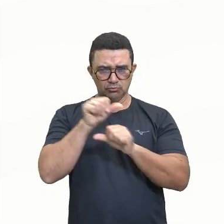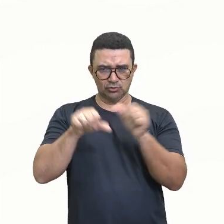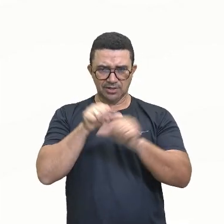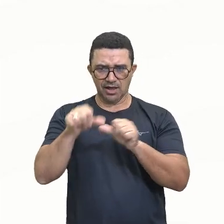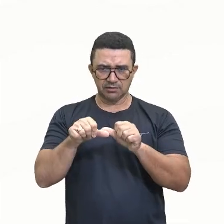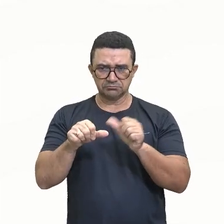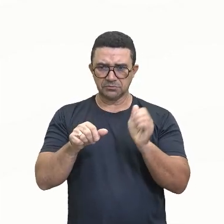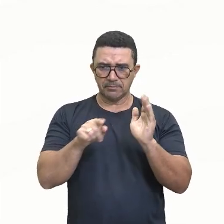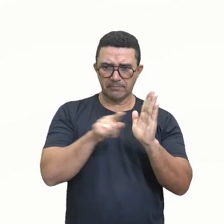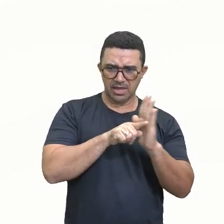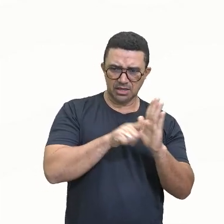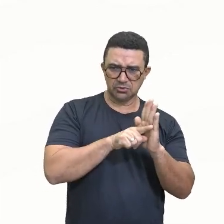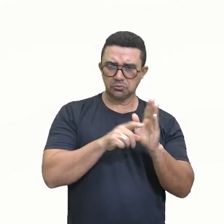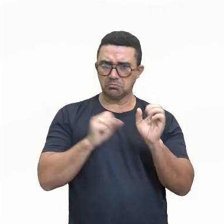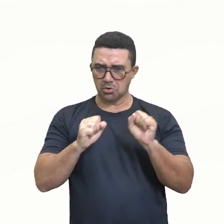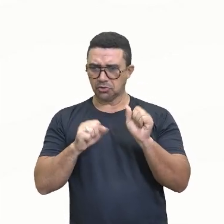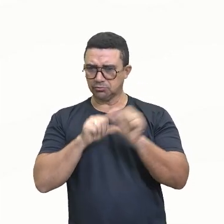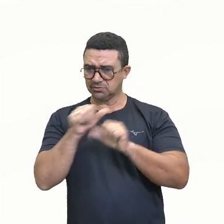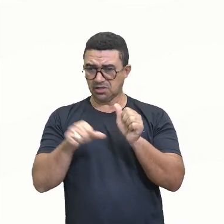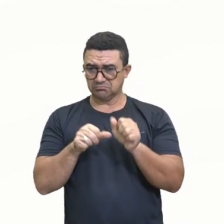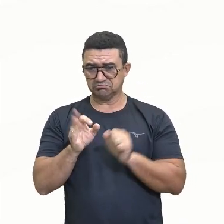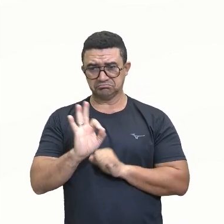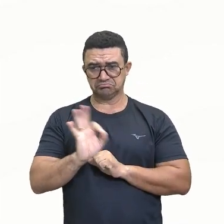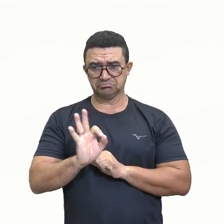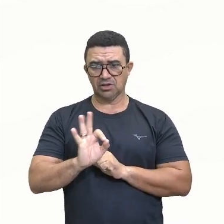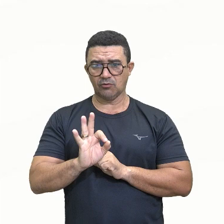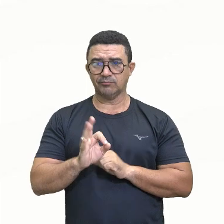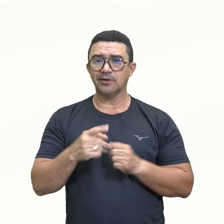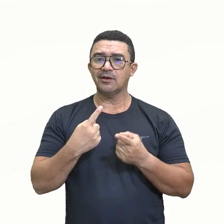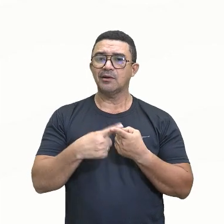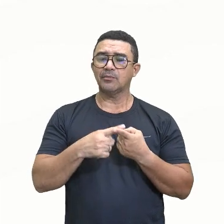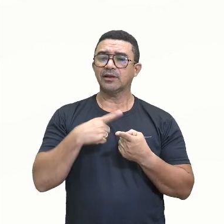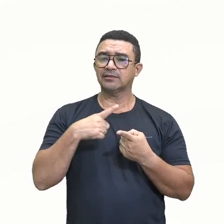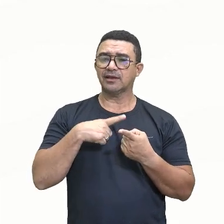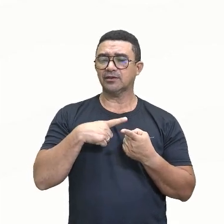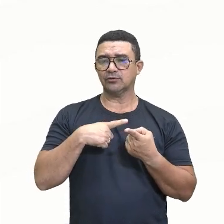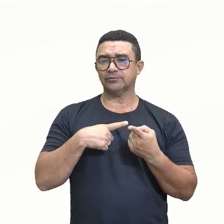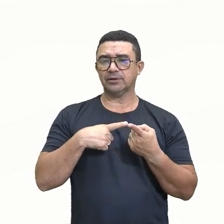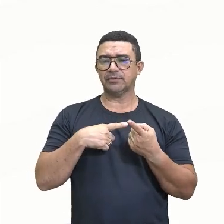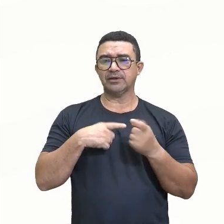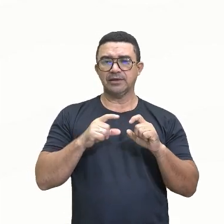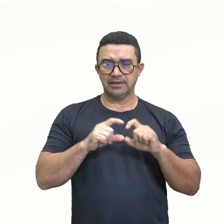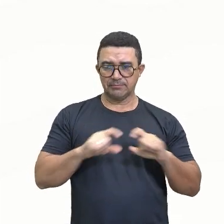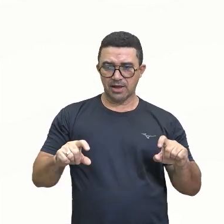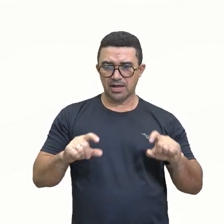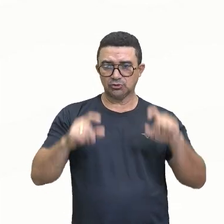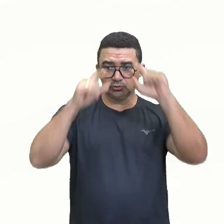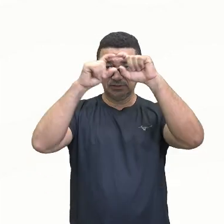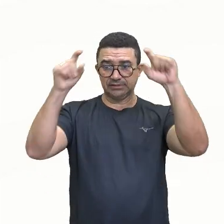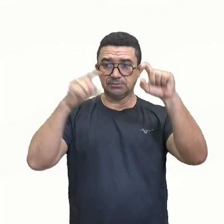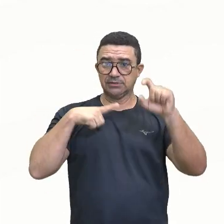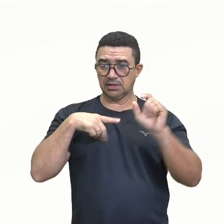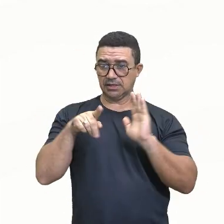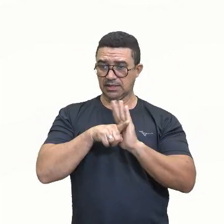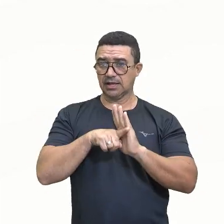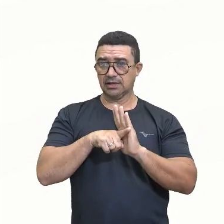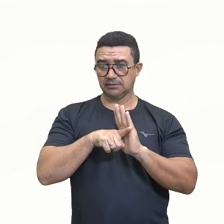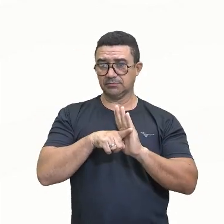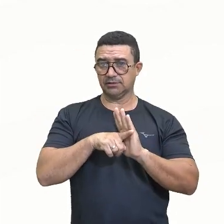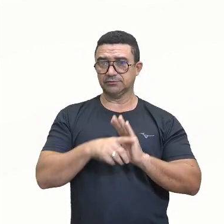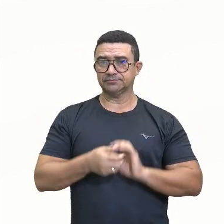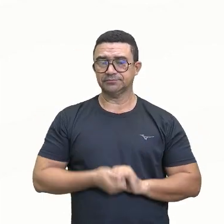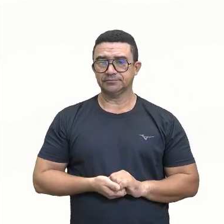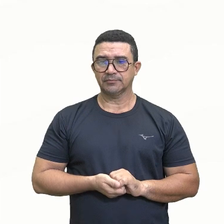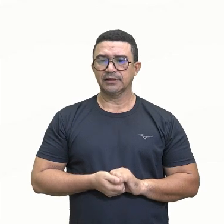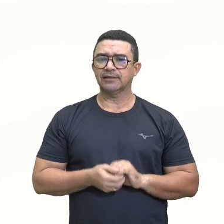negativo aí vai alterar? Não. Porque eu tenho negativo ali em cima e eu tenho negativo embaixo. E na divisão, o que acontece?